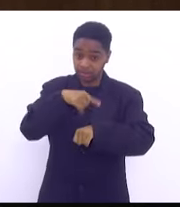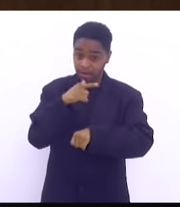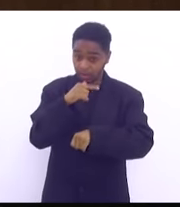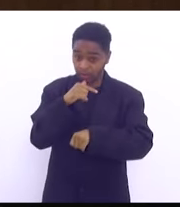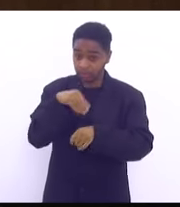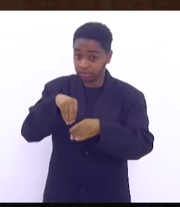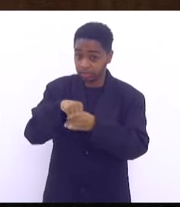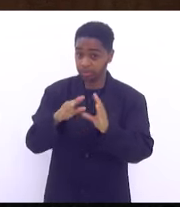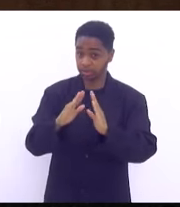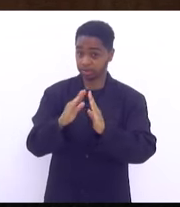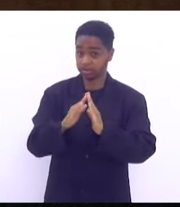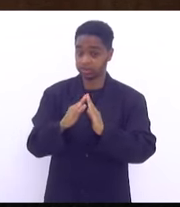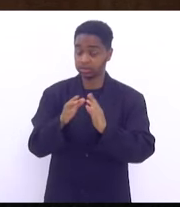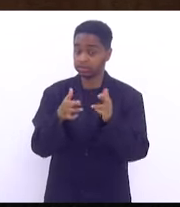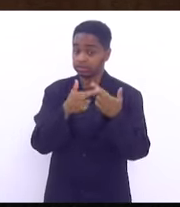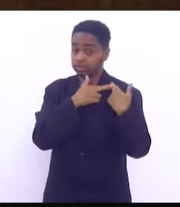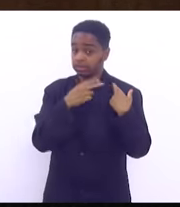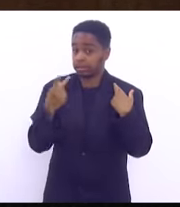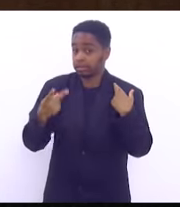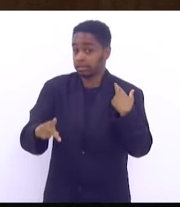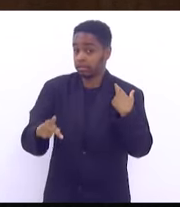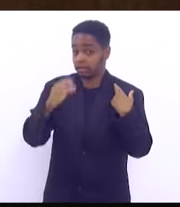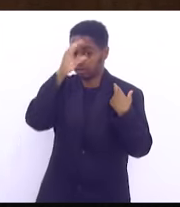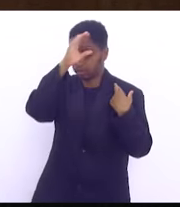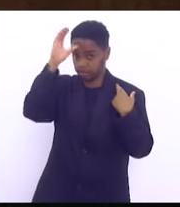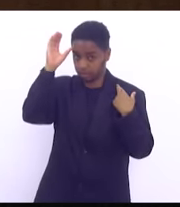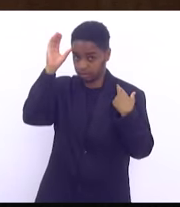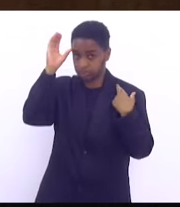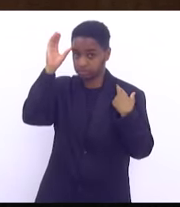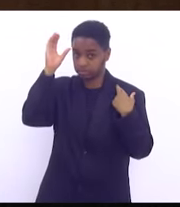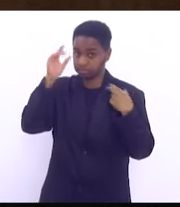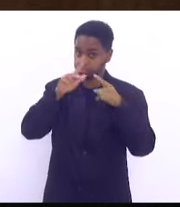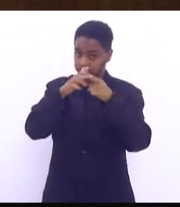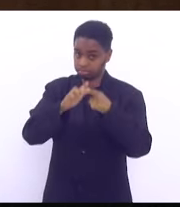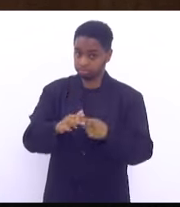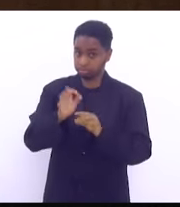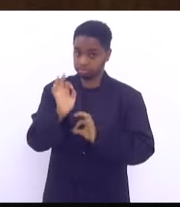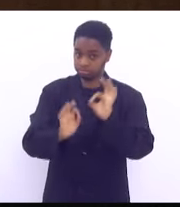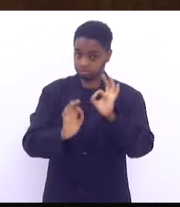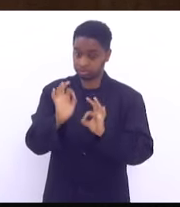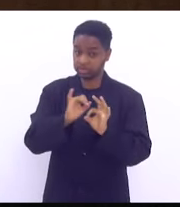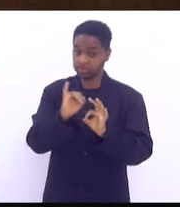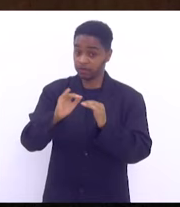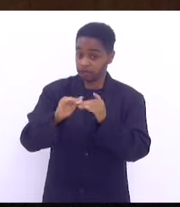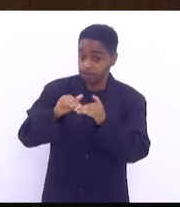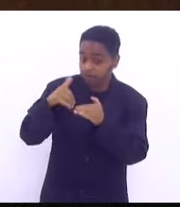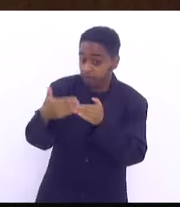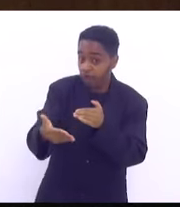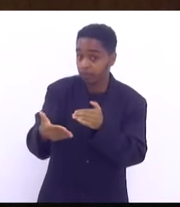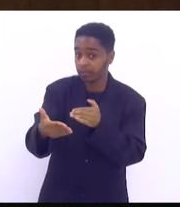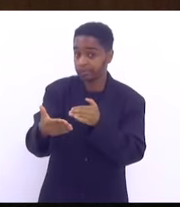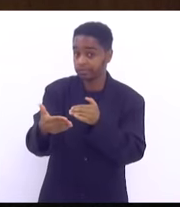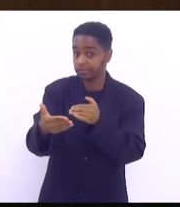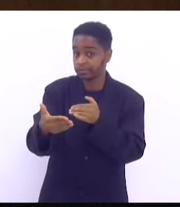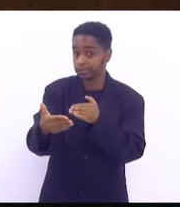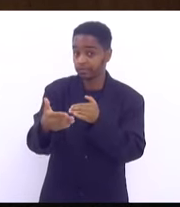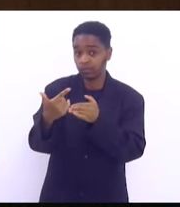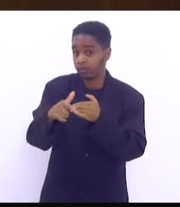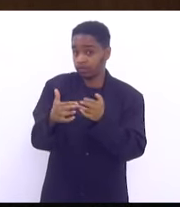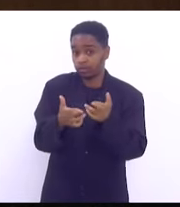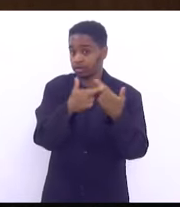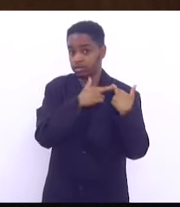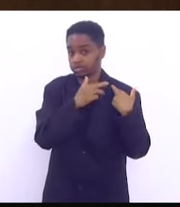o consumidor tem responsabilidade pela manutenção do mesmo. Quando é externo, o consumidor não